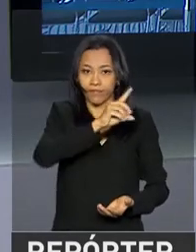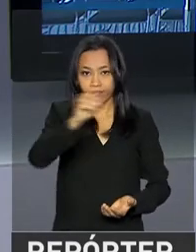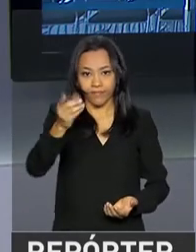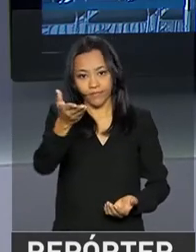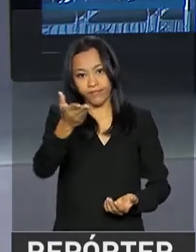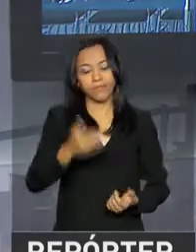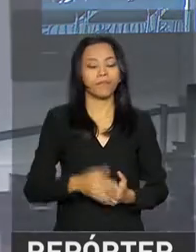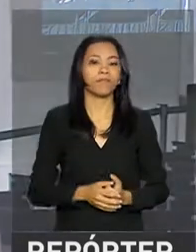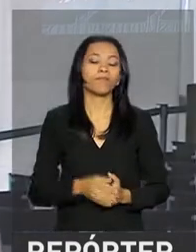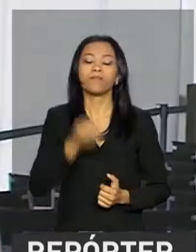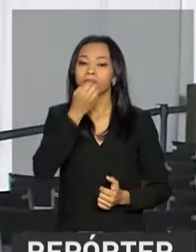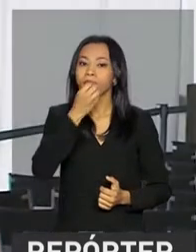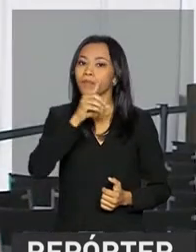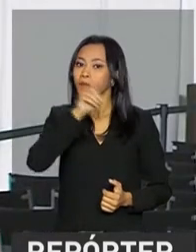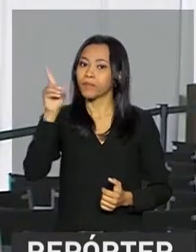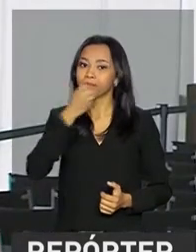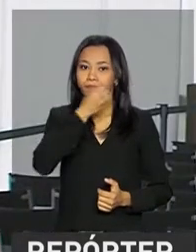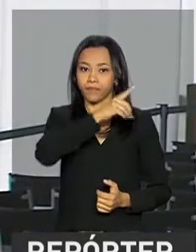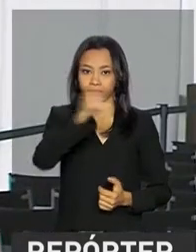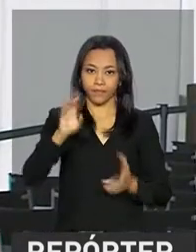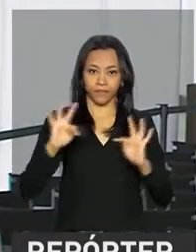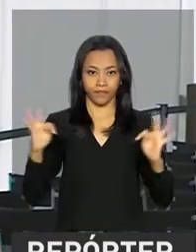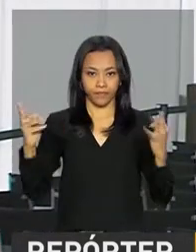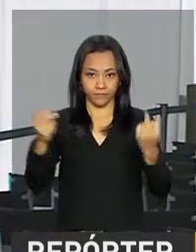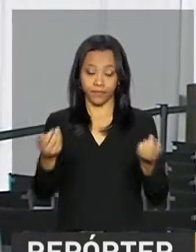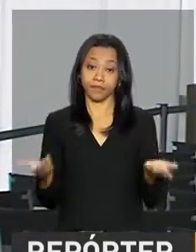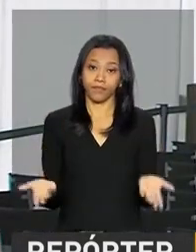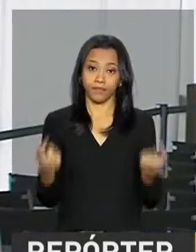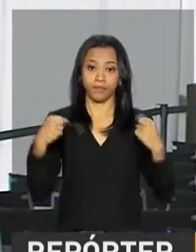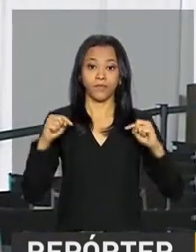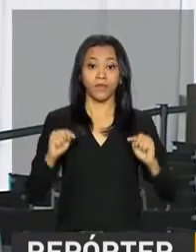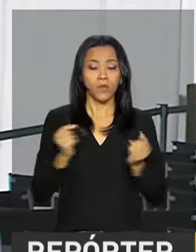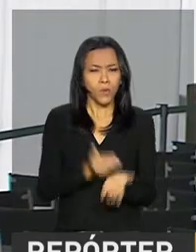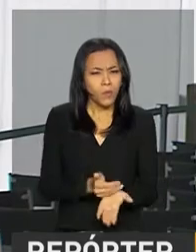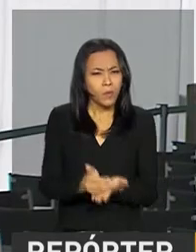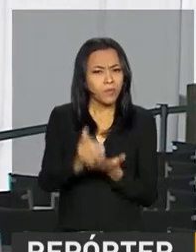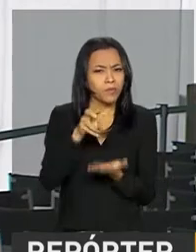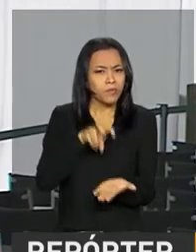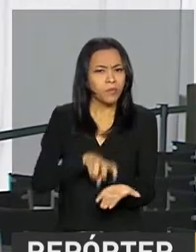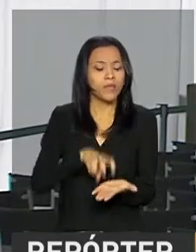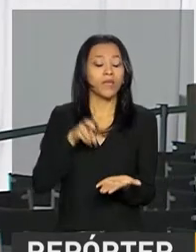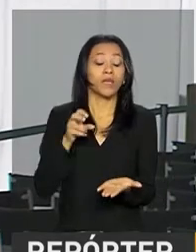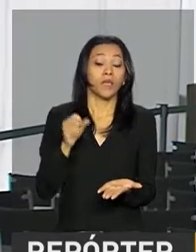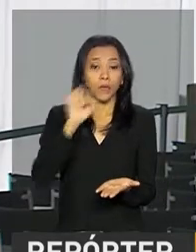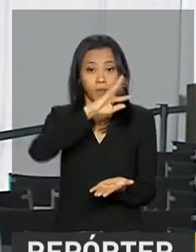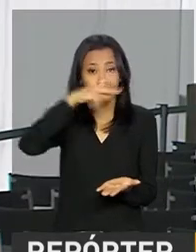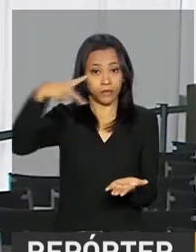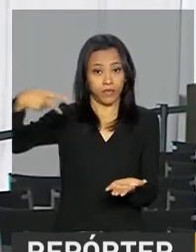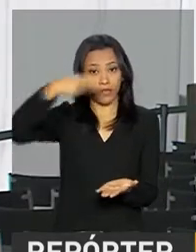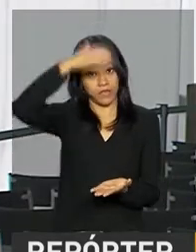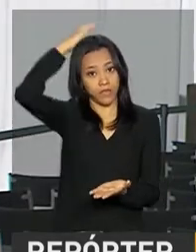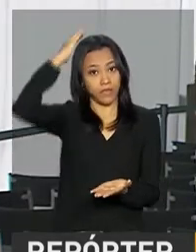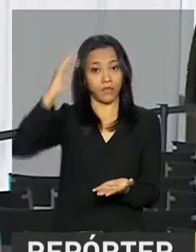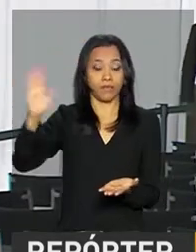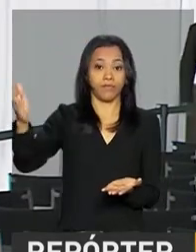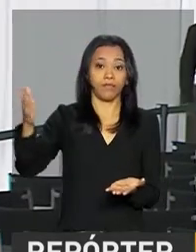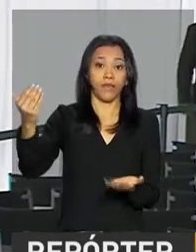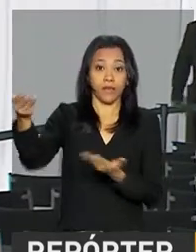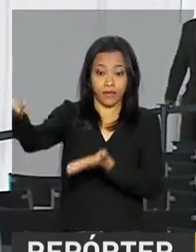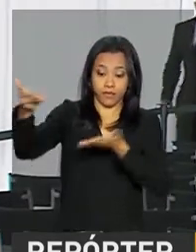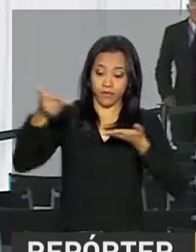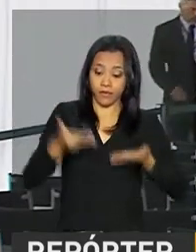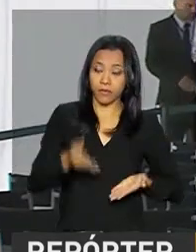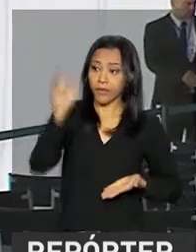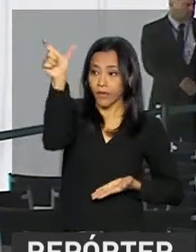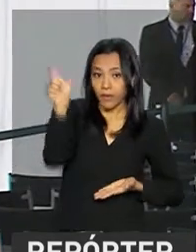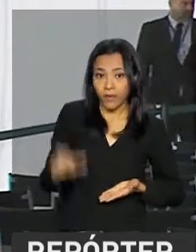podia tá isso é bom dia a todos no início da manhã o presidente michel temer recebeu aqui no palácio do planalto é o deputado